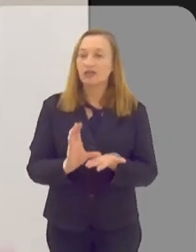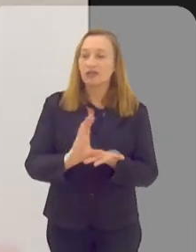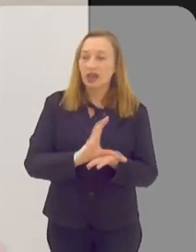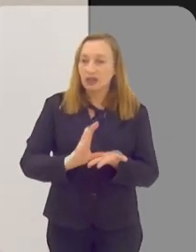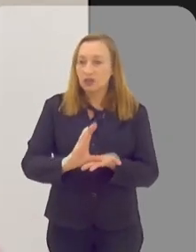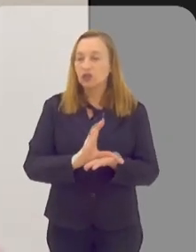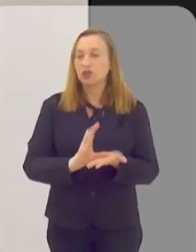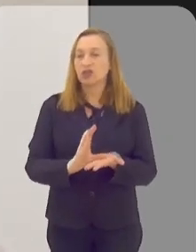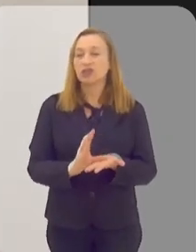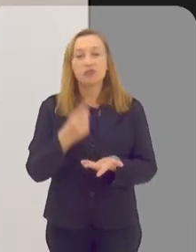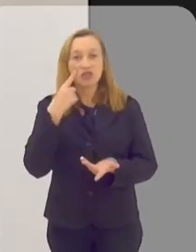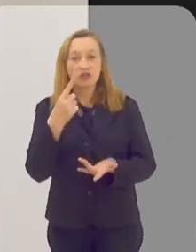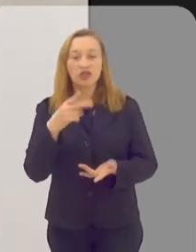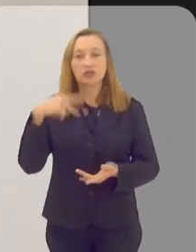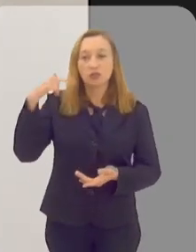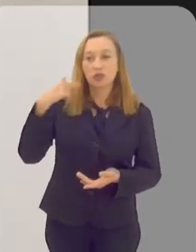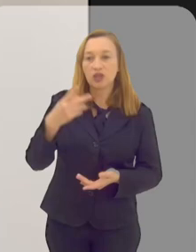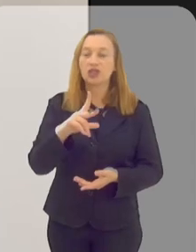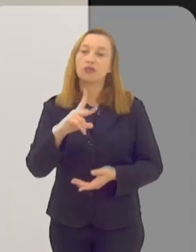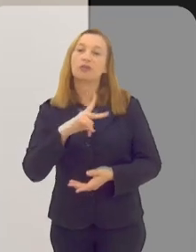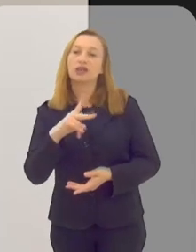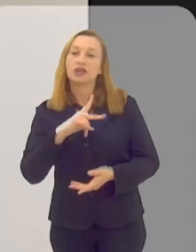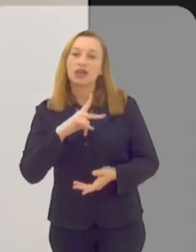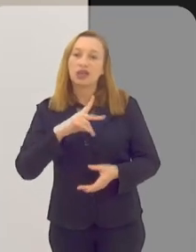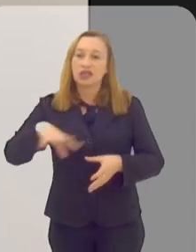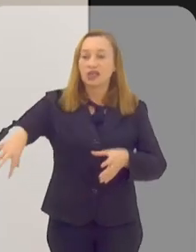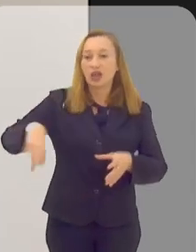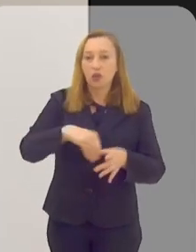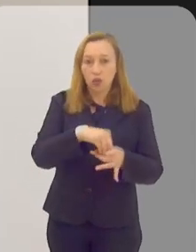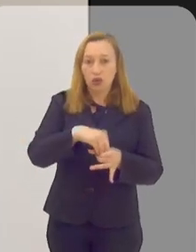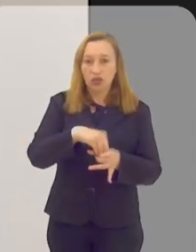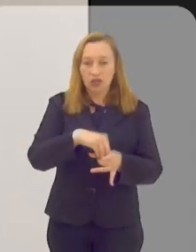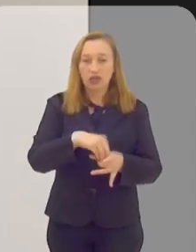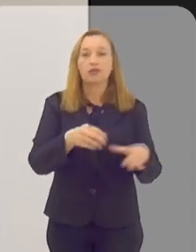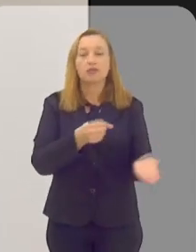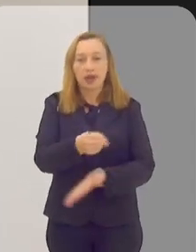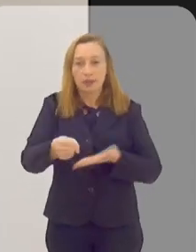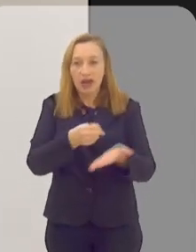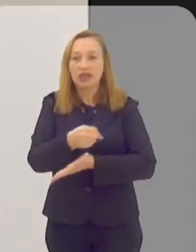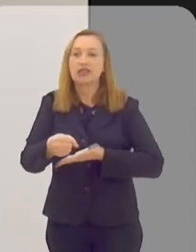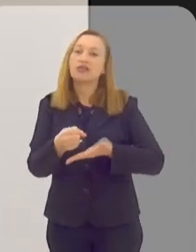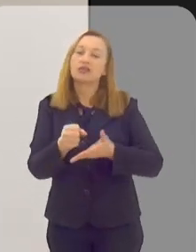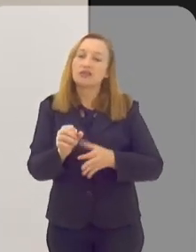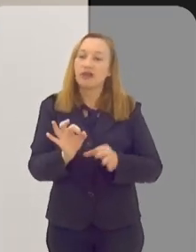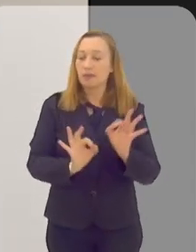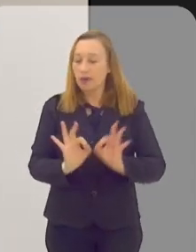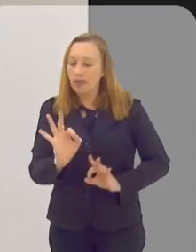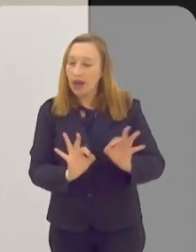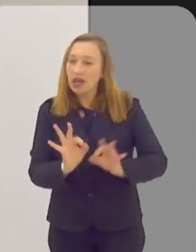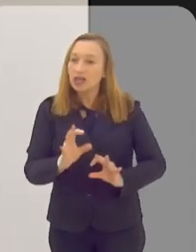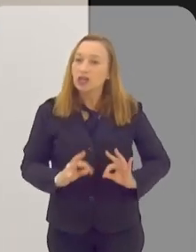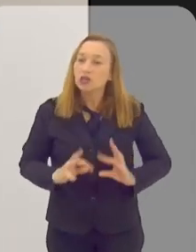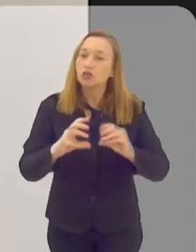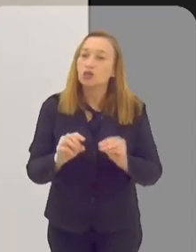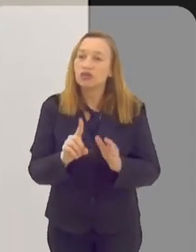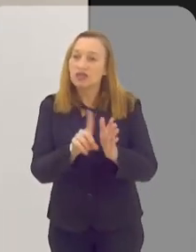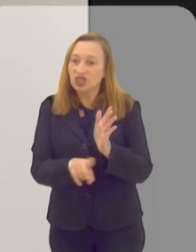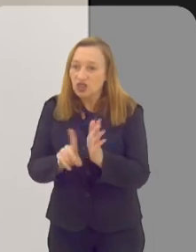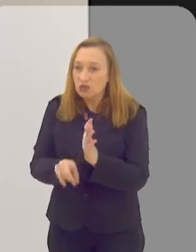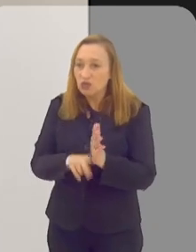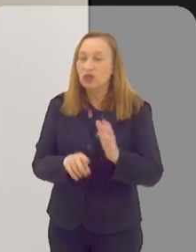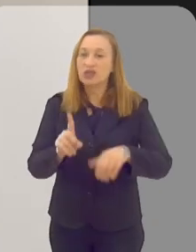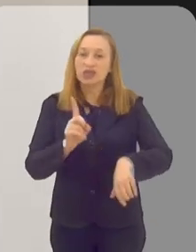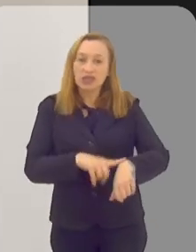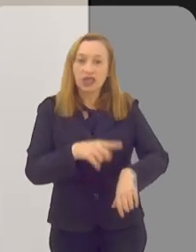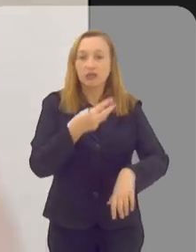se puxar aí para esses conselhos, para a gente ver essas políticas privadas sendo colocadas para a base. Aí você vai montando a base